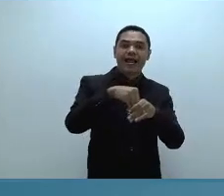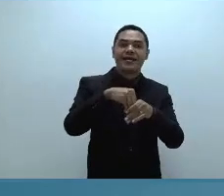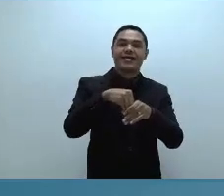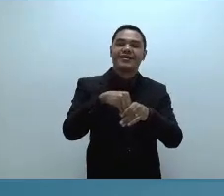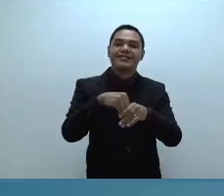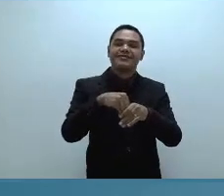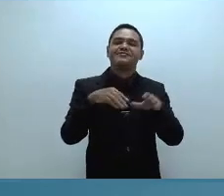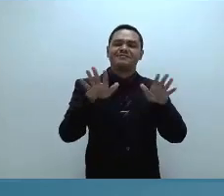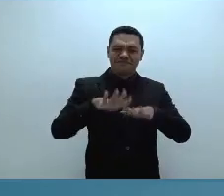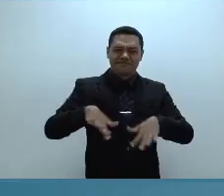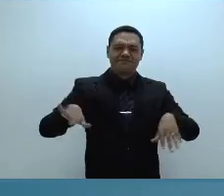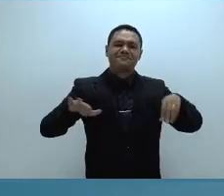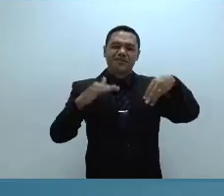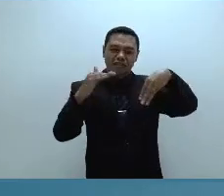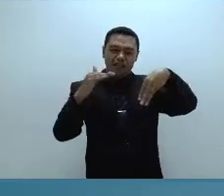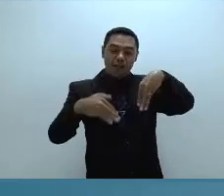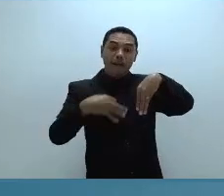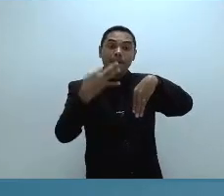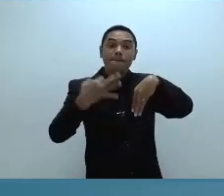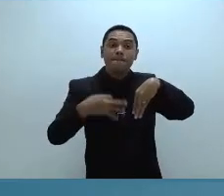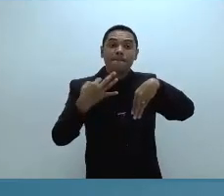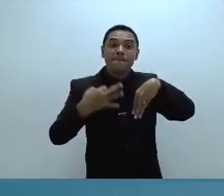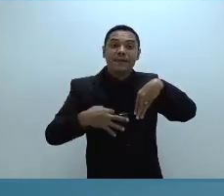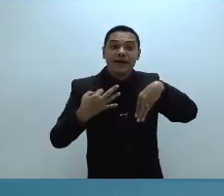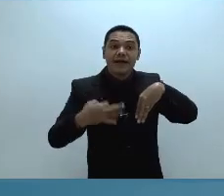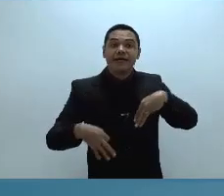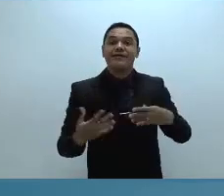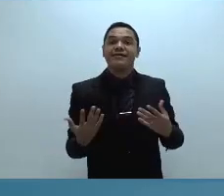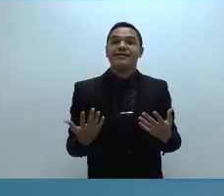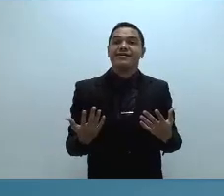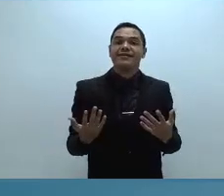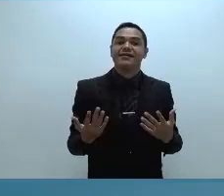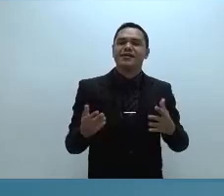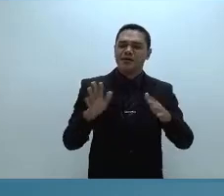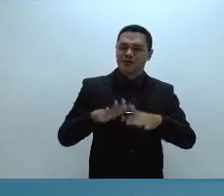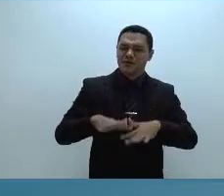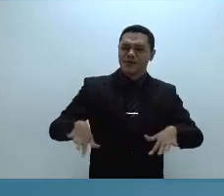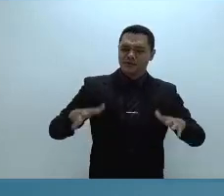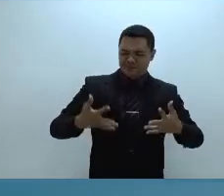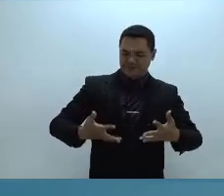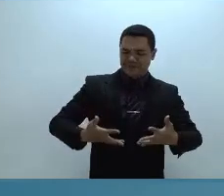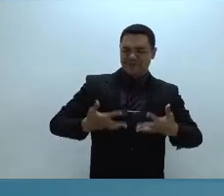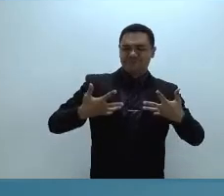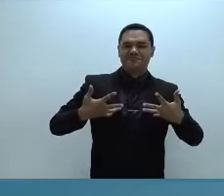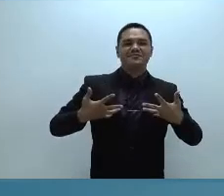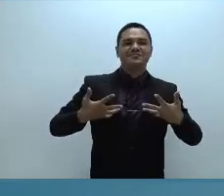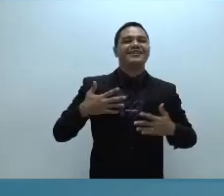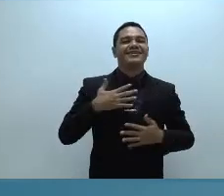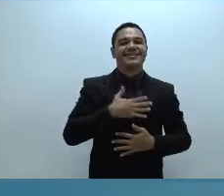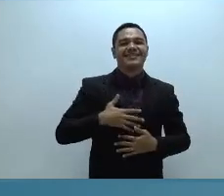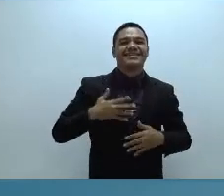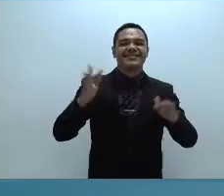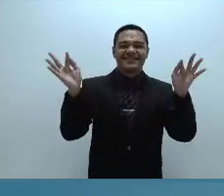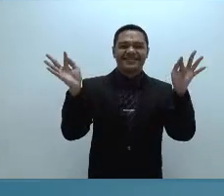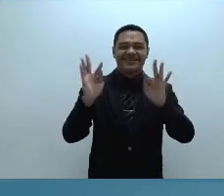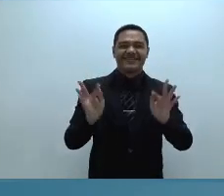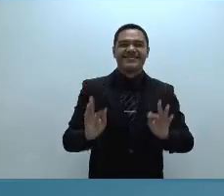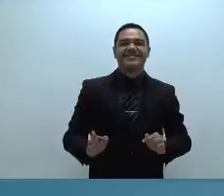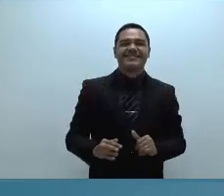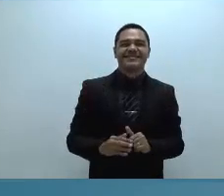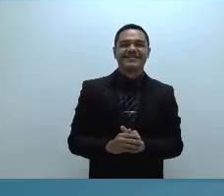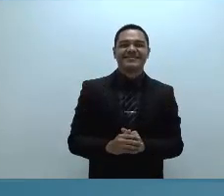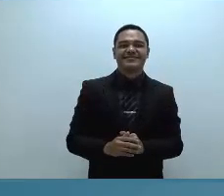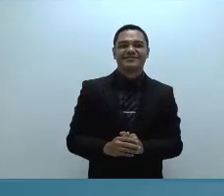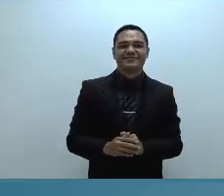temos magistrados na nossa justiça que honram e nos alegram. Eram estas as nossas palavras, senhor